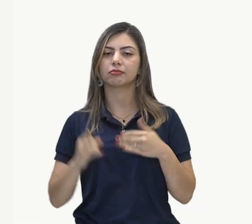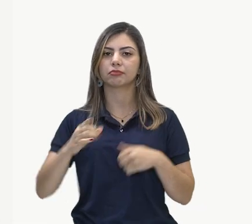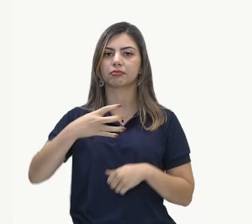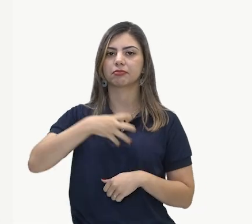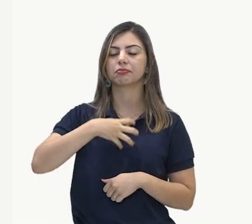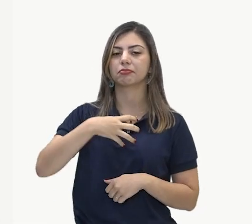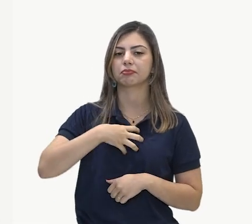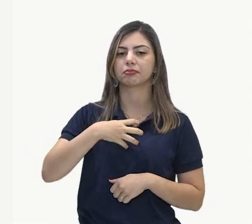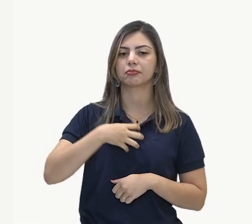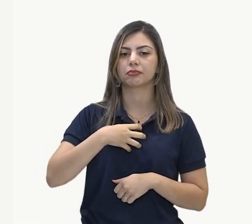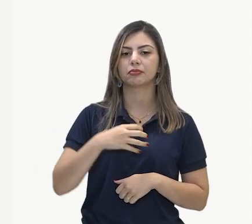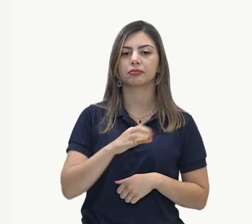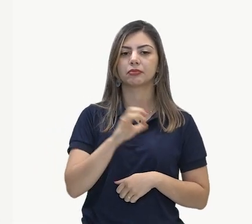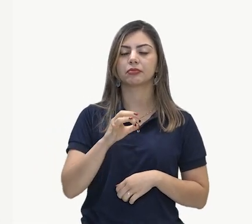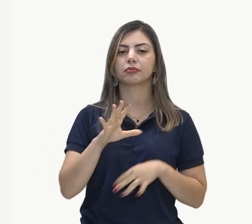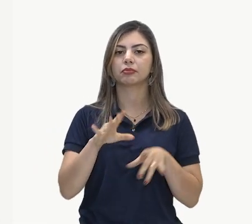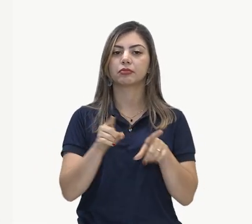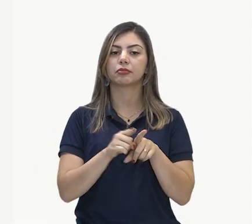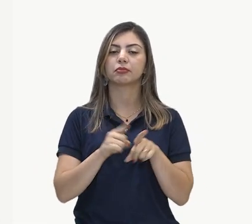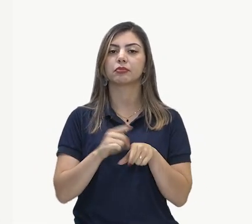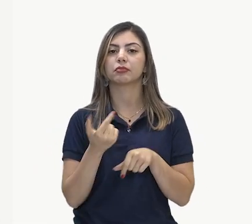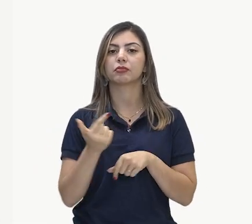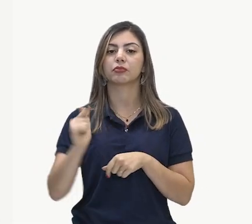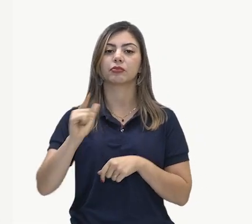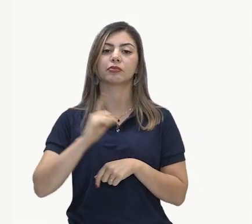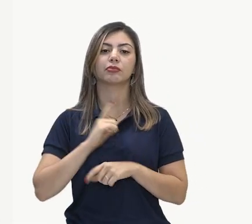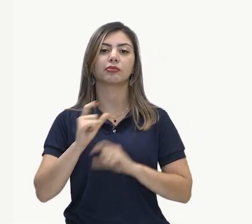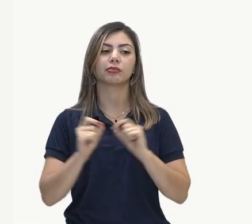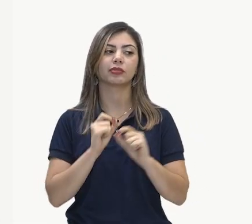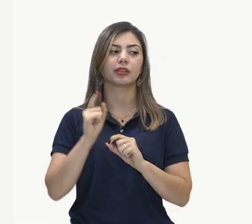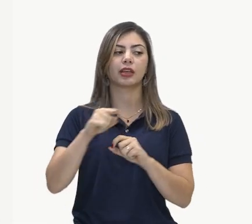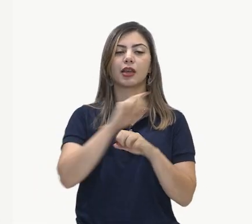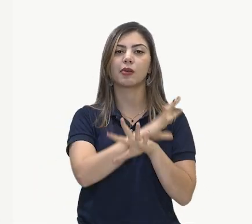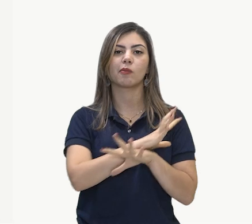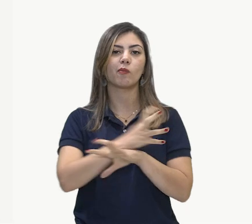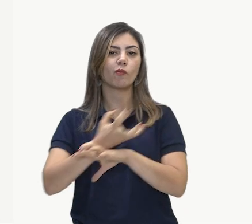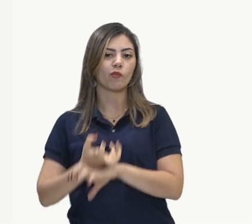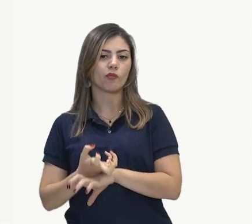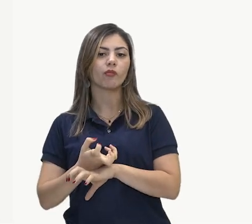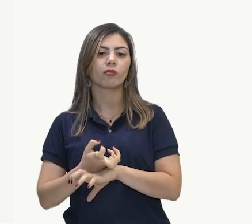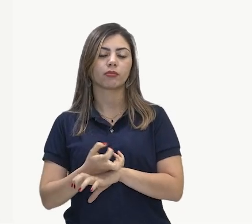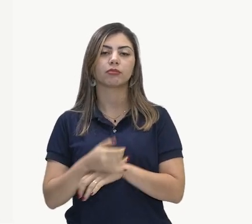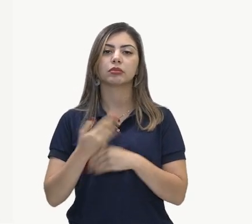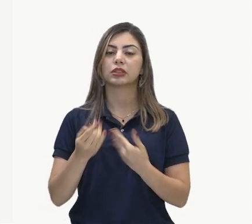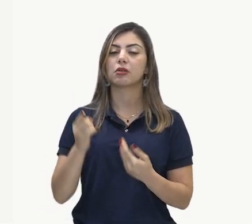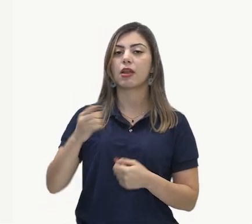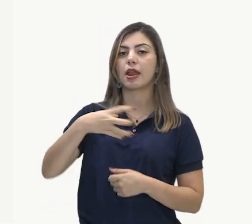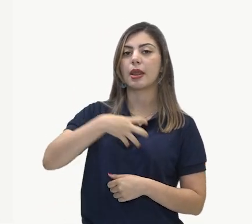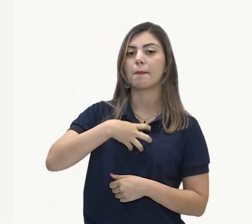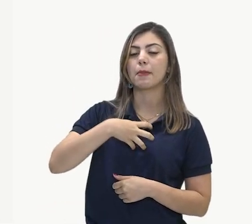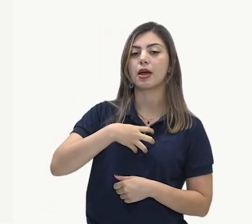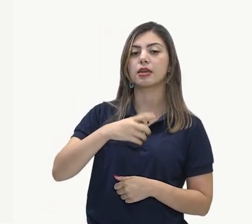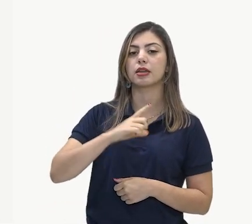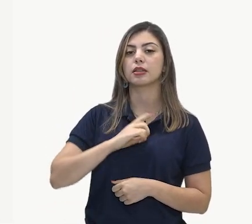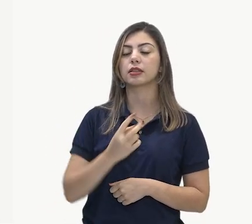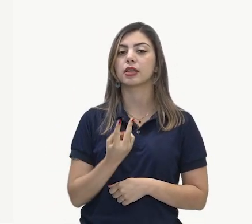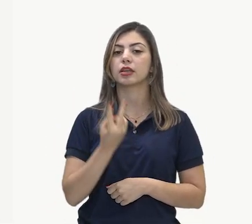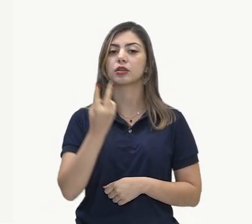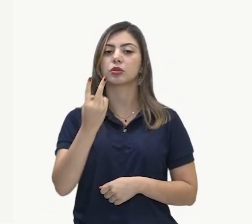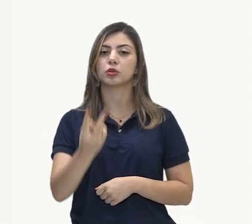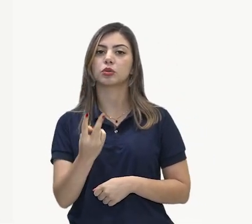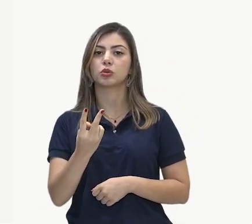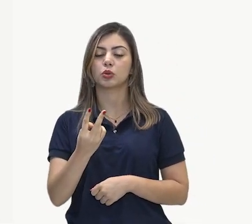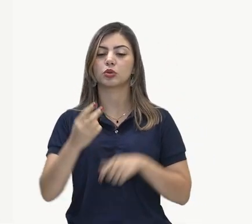da Bahia, mas já no bioma da Caatinga, tá? Então o estado da Bahia acaba apresentando 2 pontos grandes